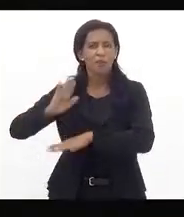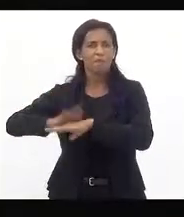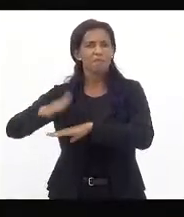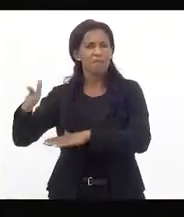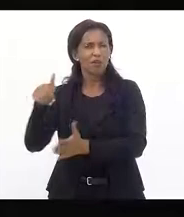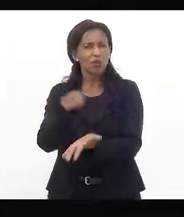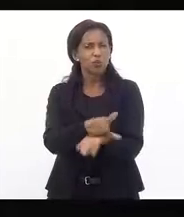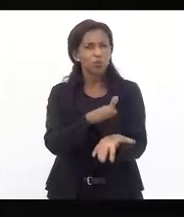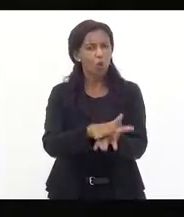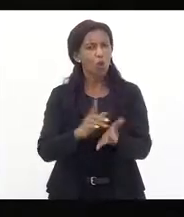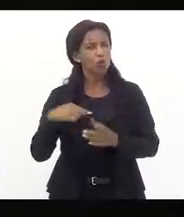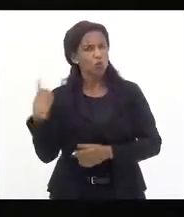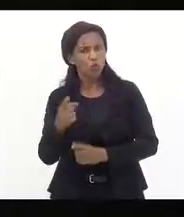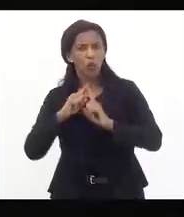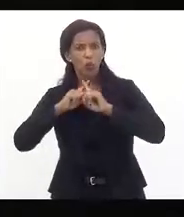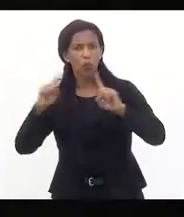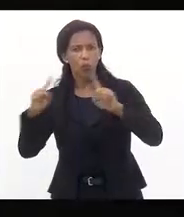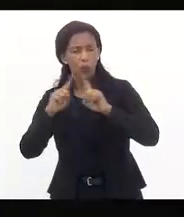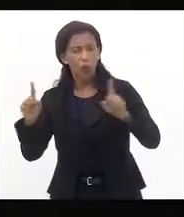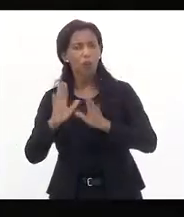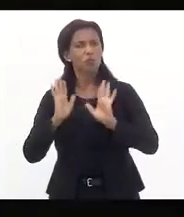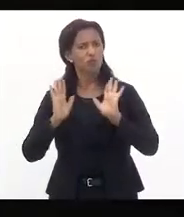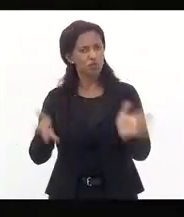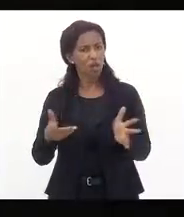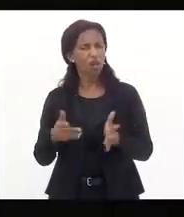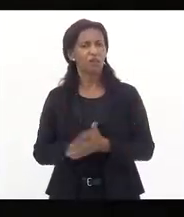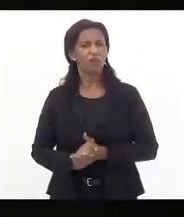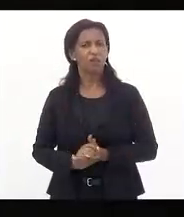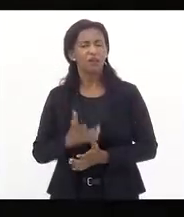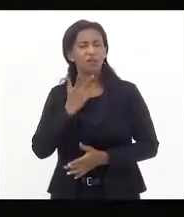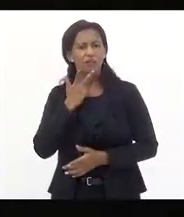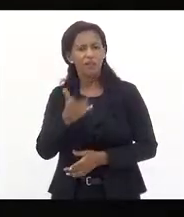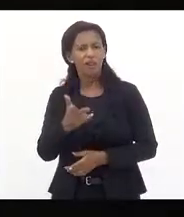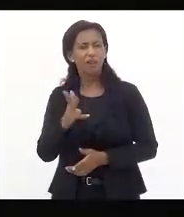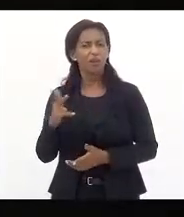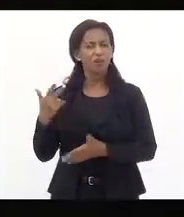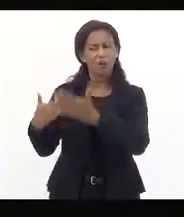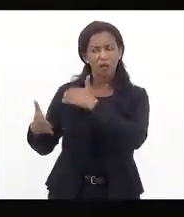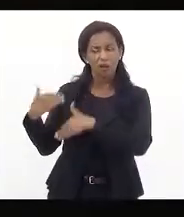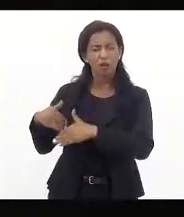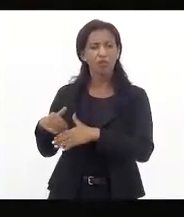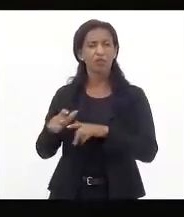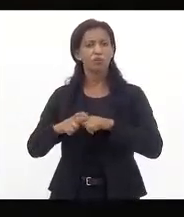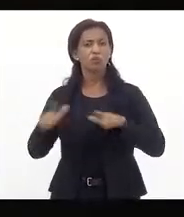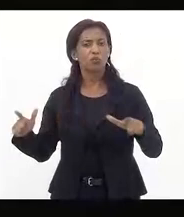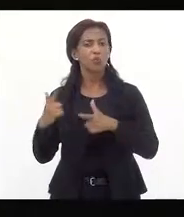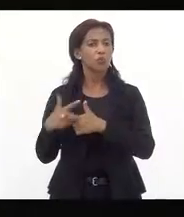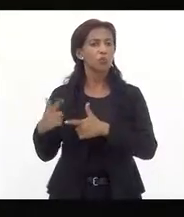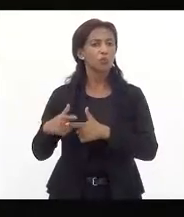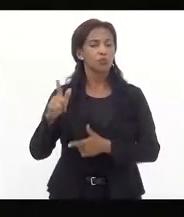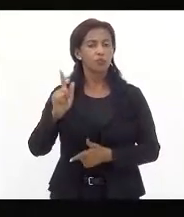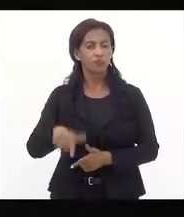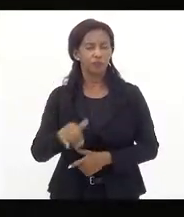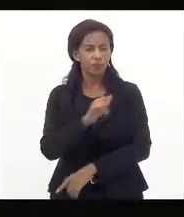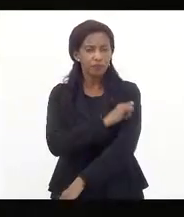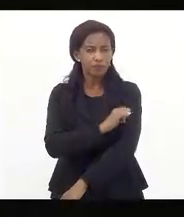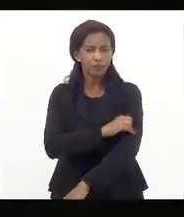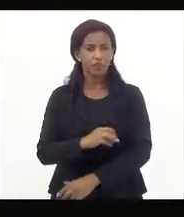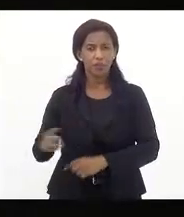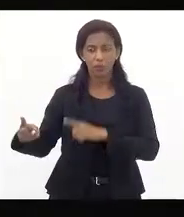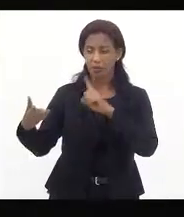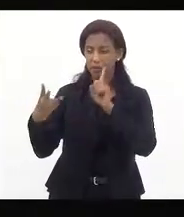Nós questionamos essa política de ajuste fiscal. Nós falávamos ainda há pouco, a grande questão é, o Rio de Janeiro